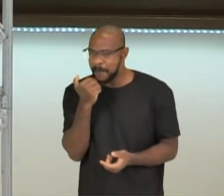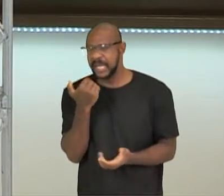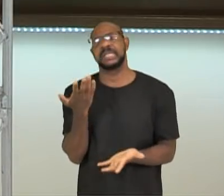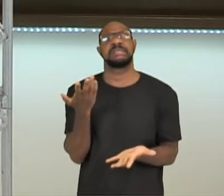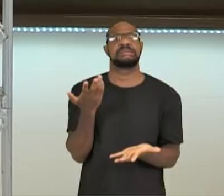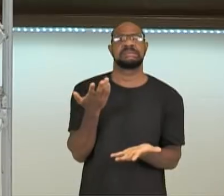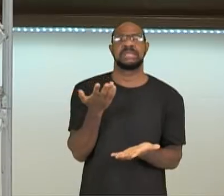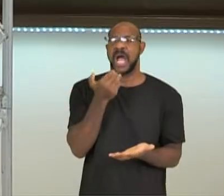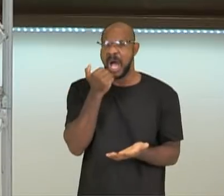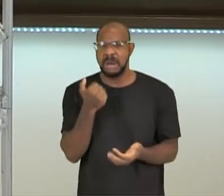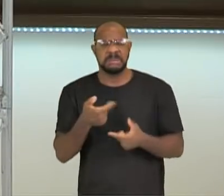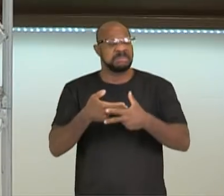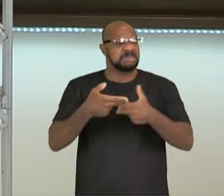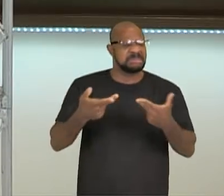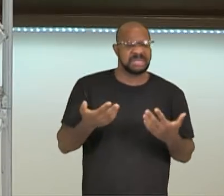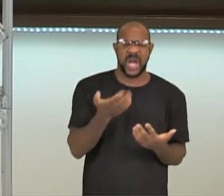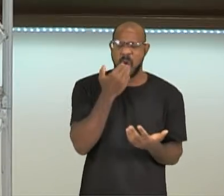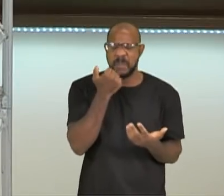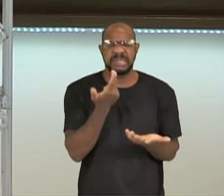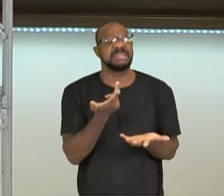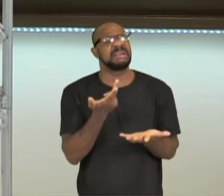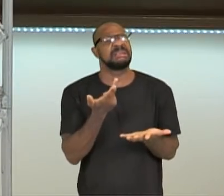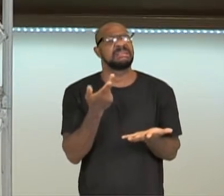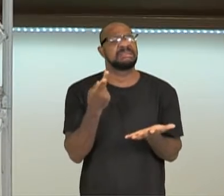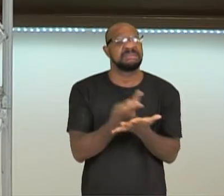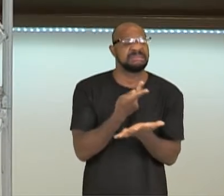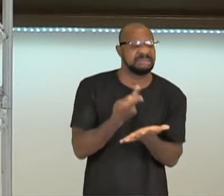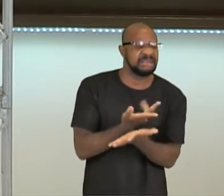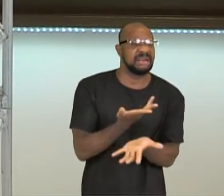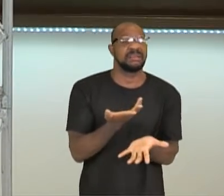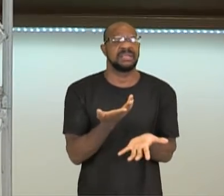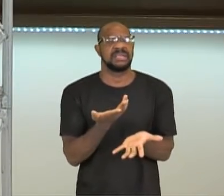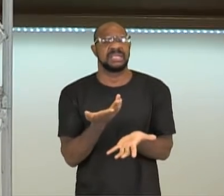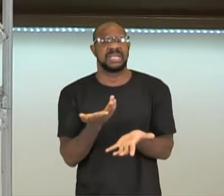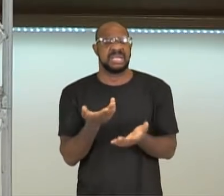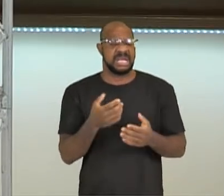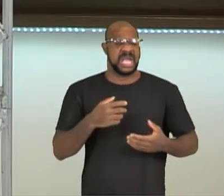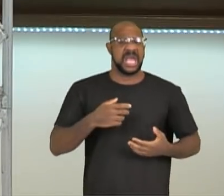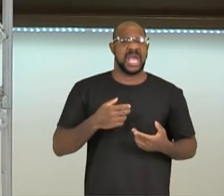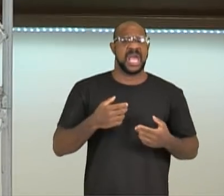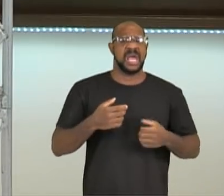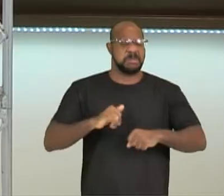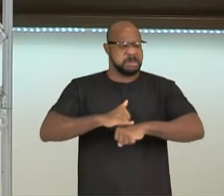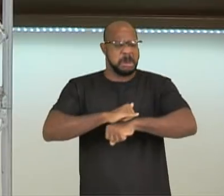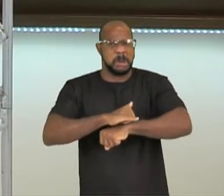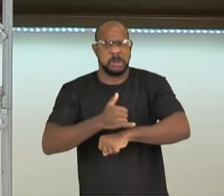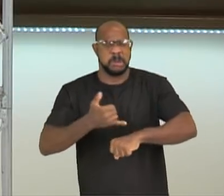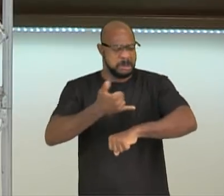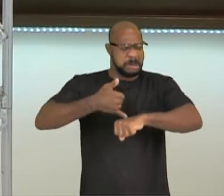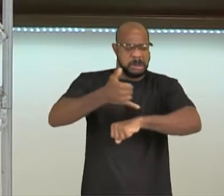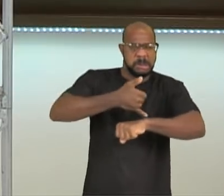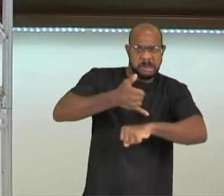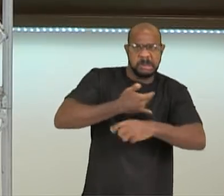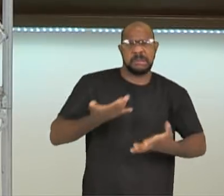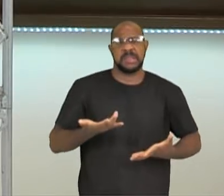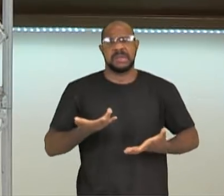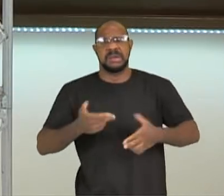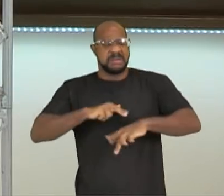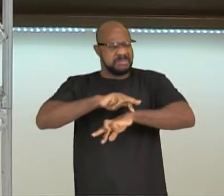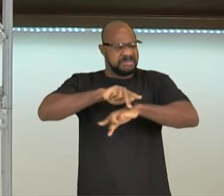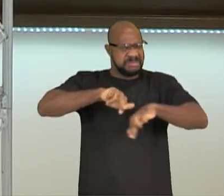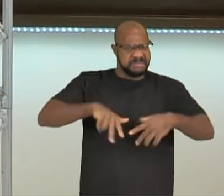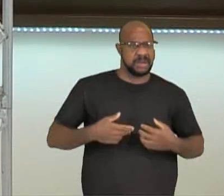muito excesso ali de condimentos, aditivos químicos, gorduras, né, essas paredes do